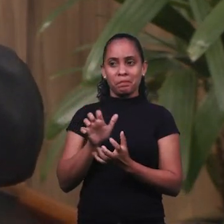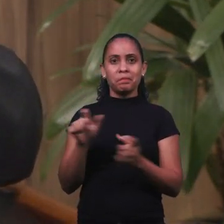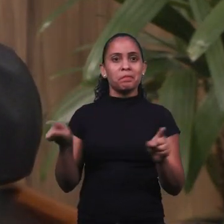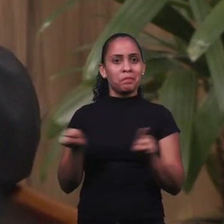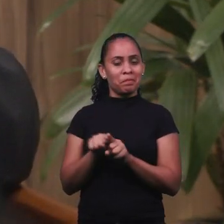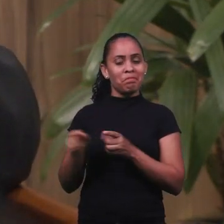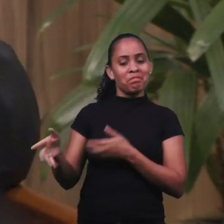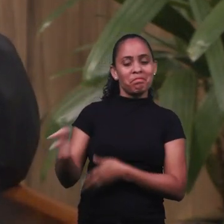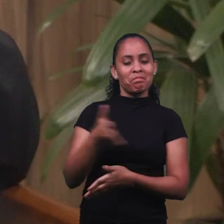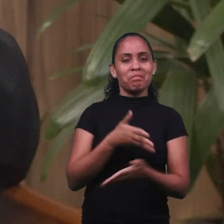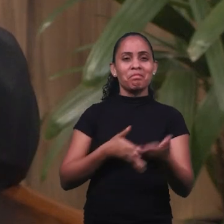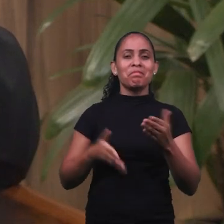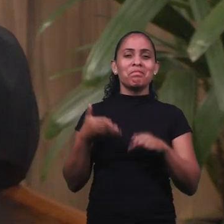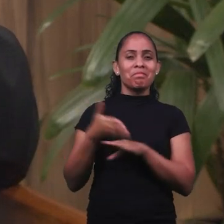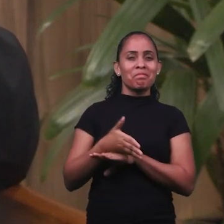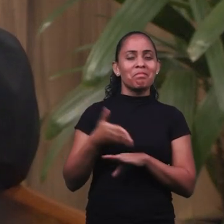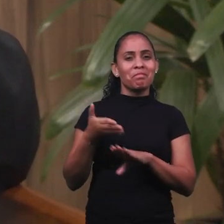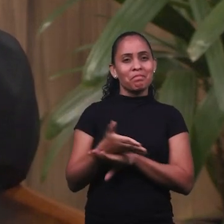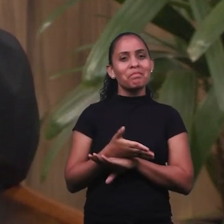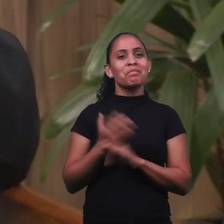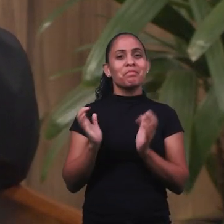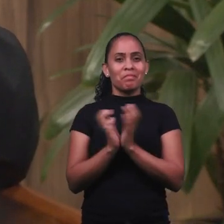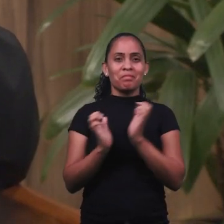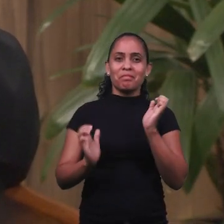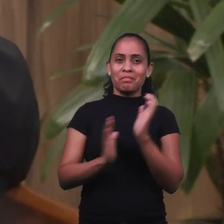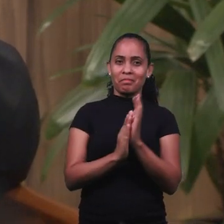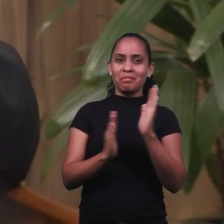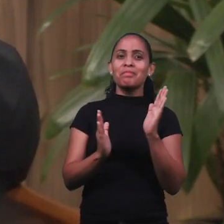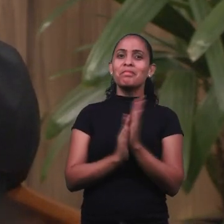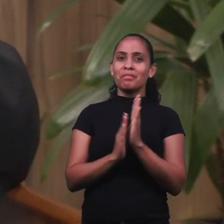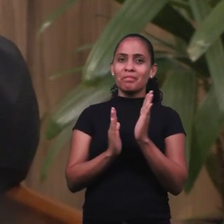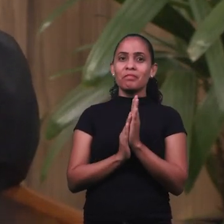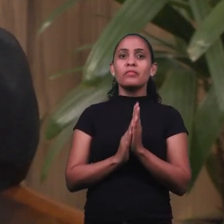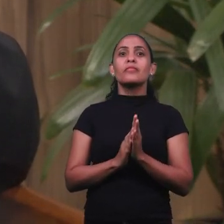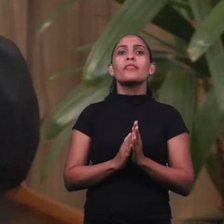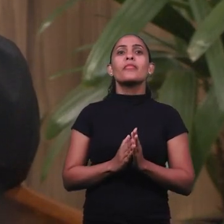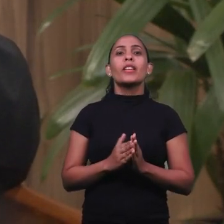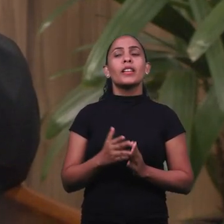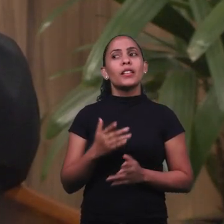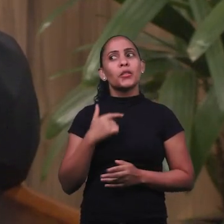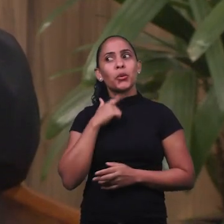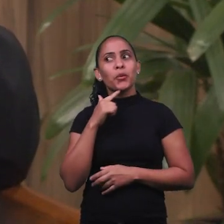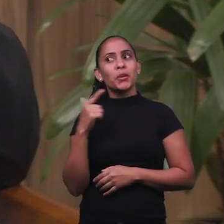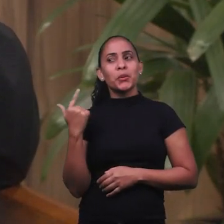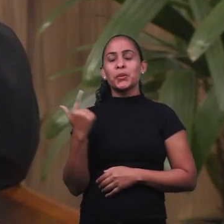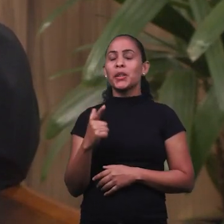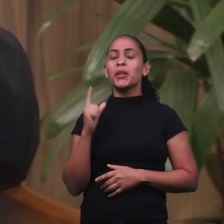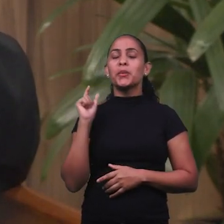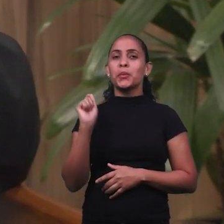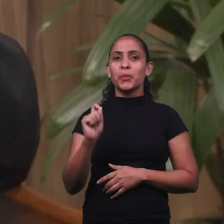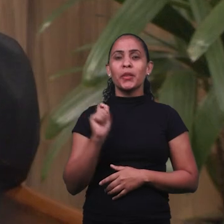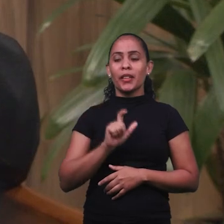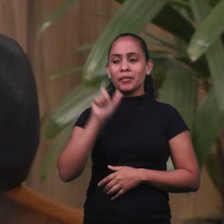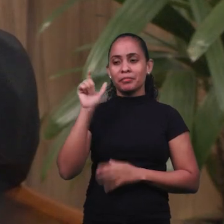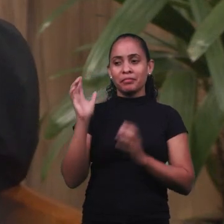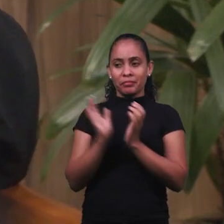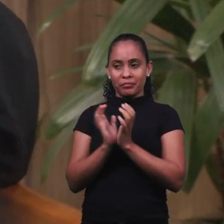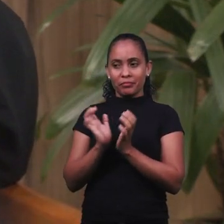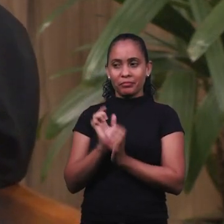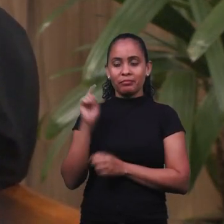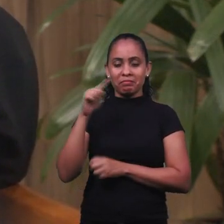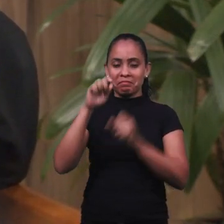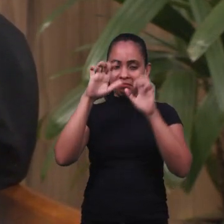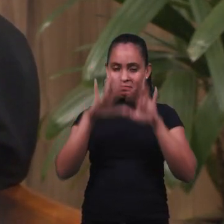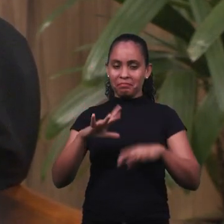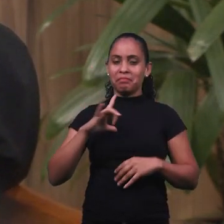ela participa, e certamente é uma irmã que participa, e eu não tenho dúvida, o grupo de louvor da igreja dela é abençoado porque